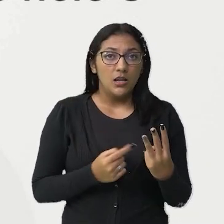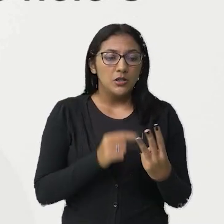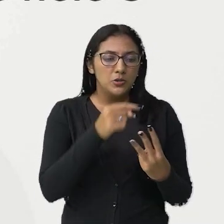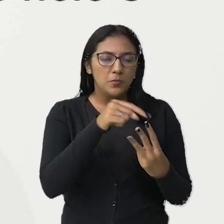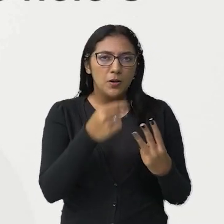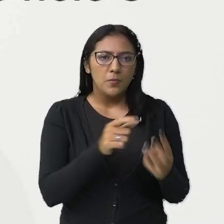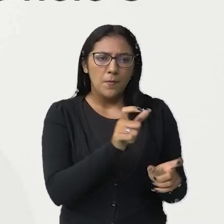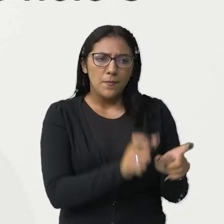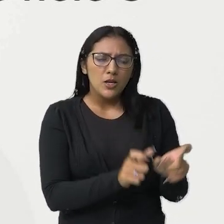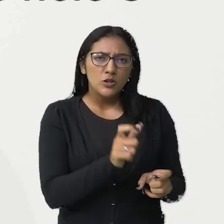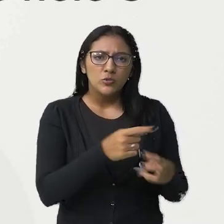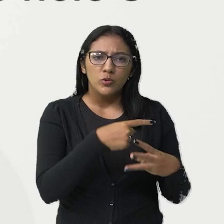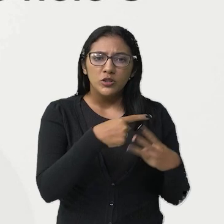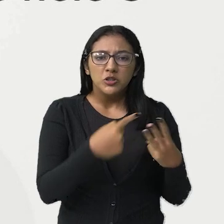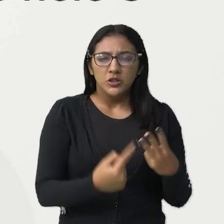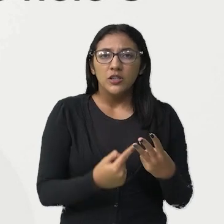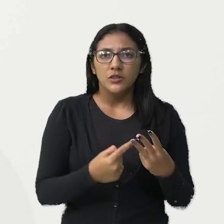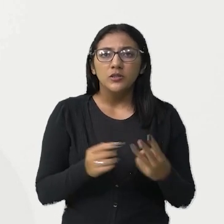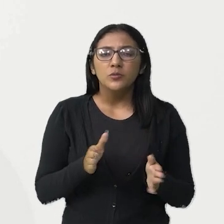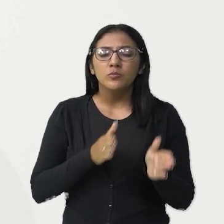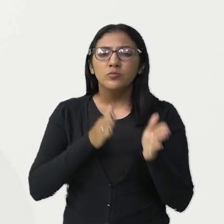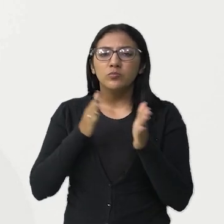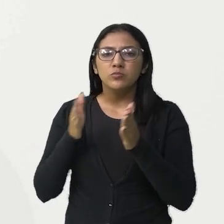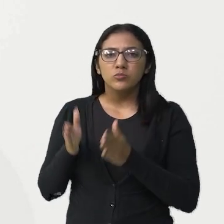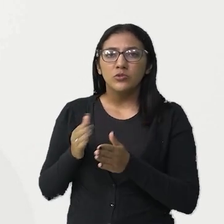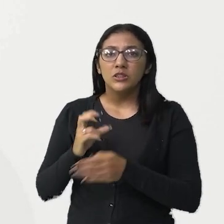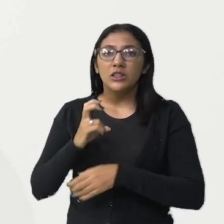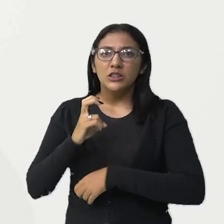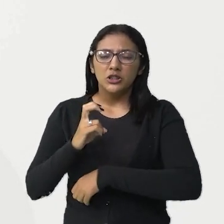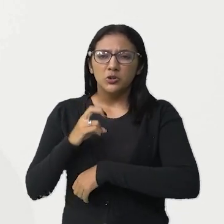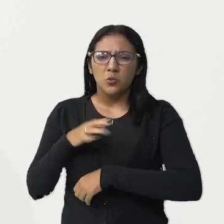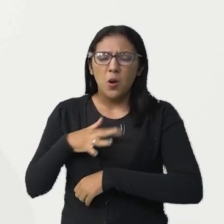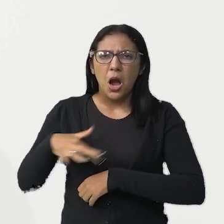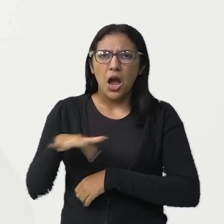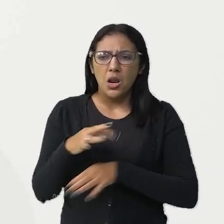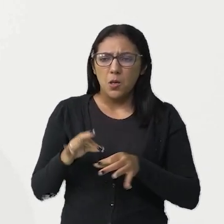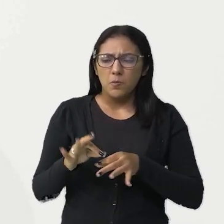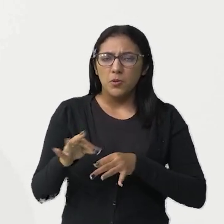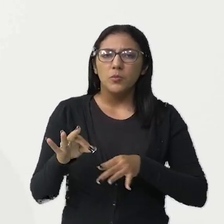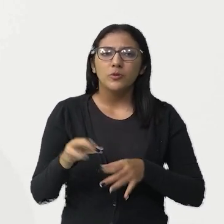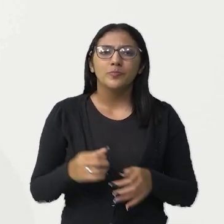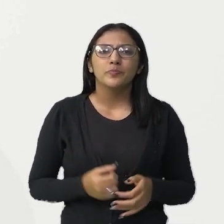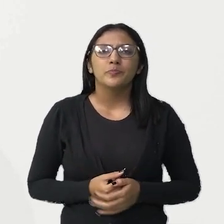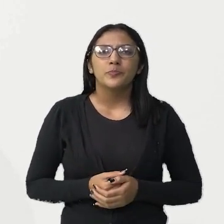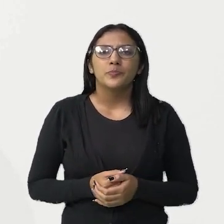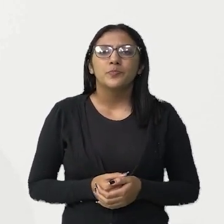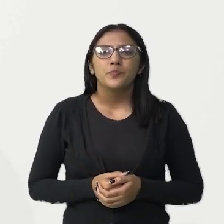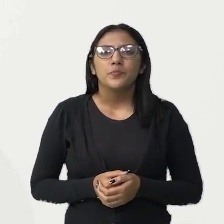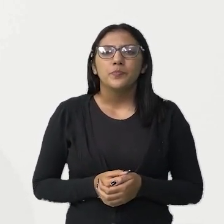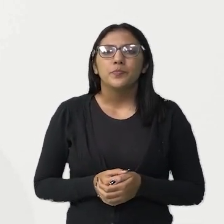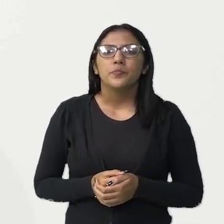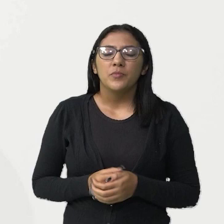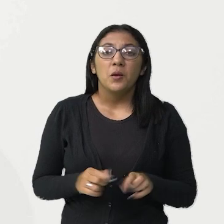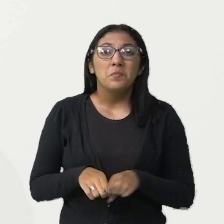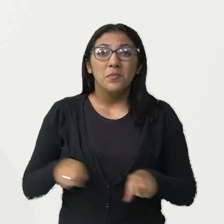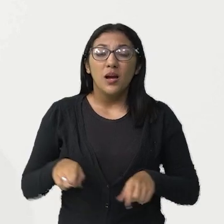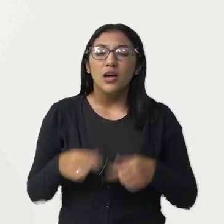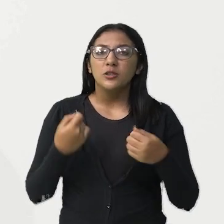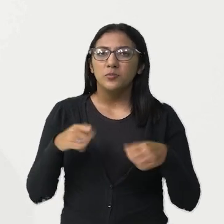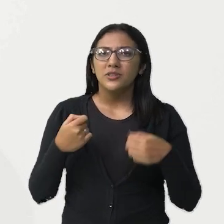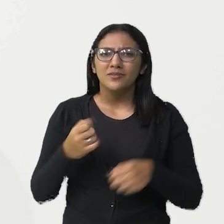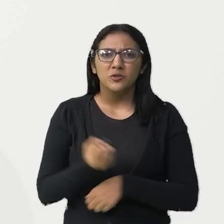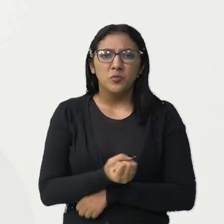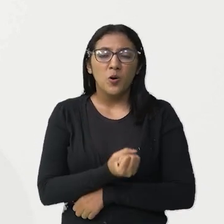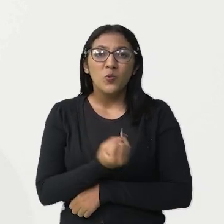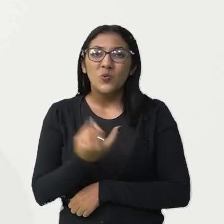aí 5 metros quadrados de mudas. Vamos continuar. Devido à necessidade de um plantio mais